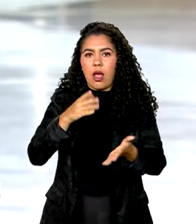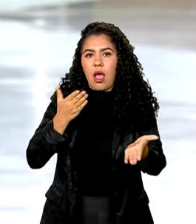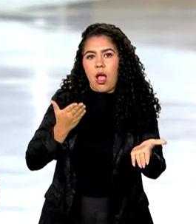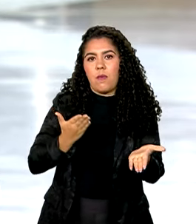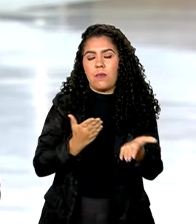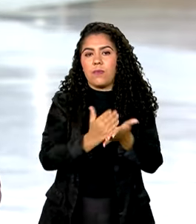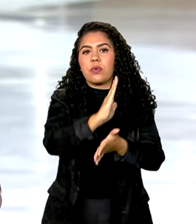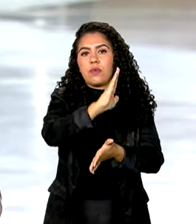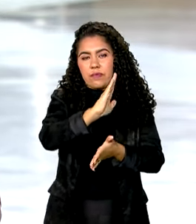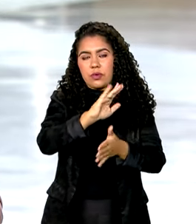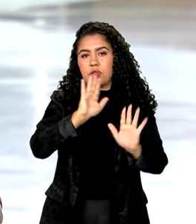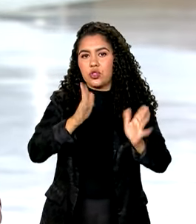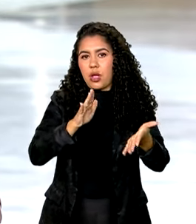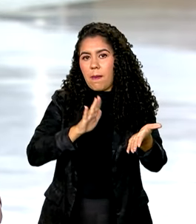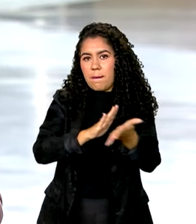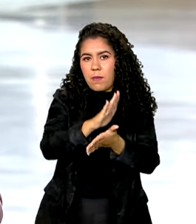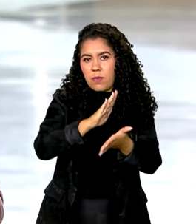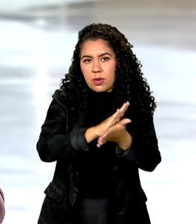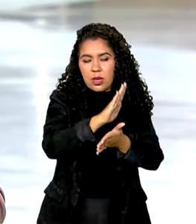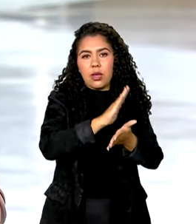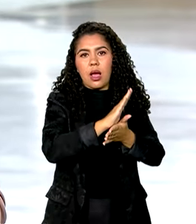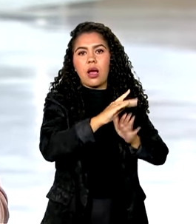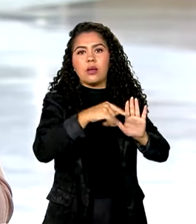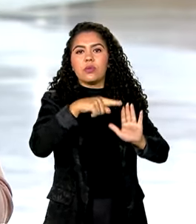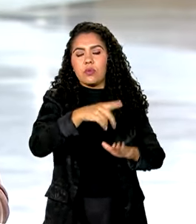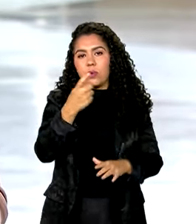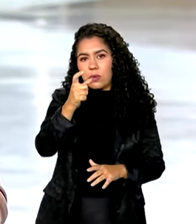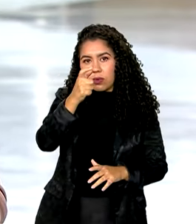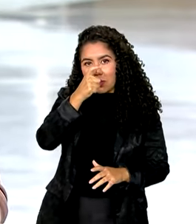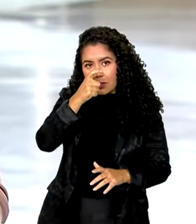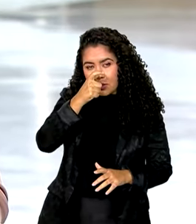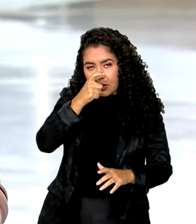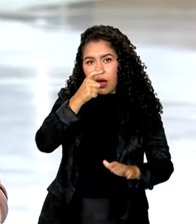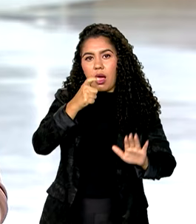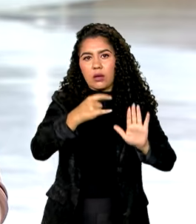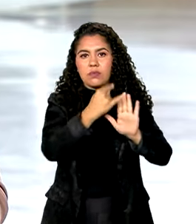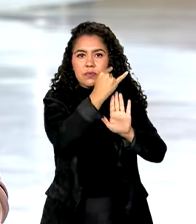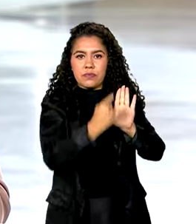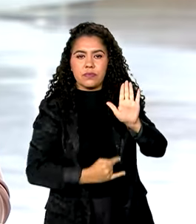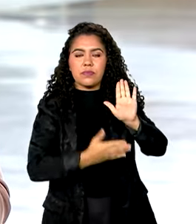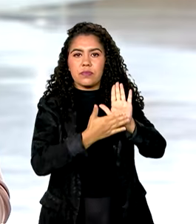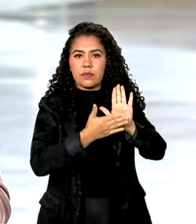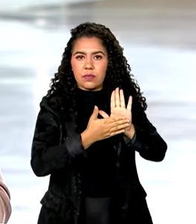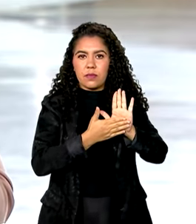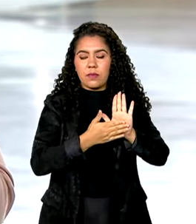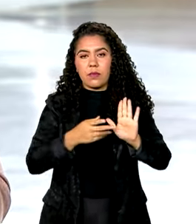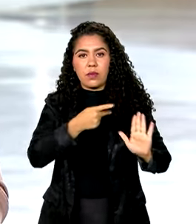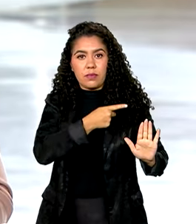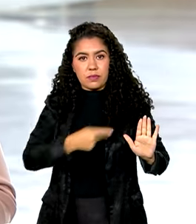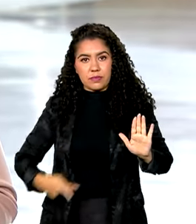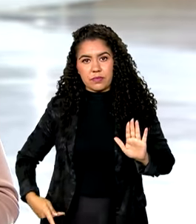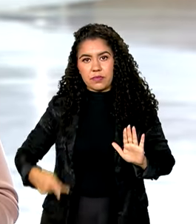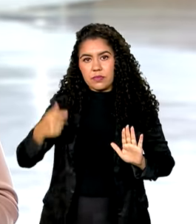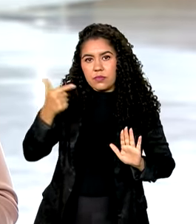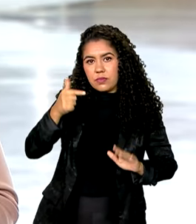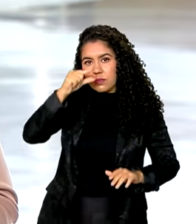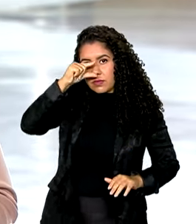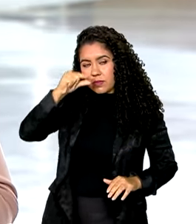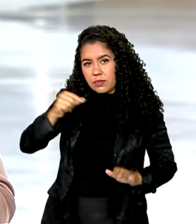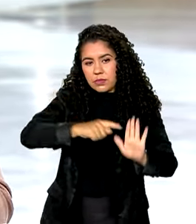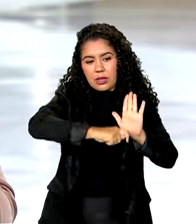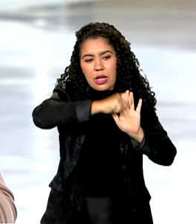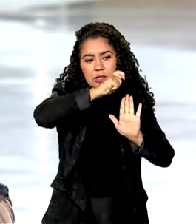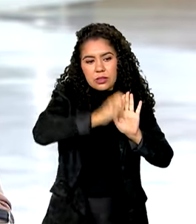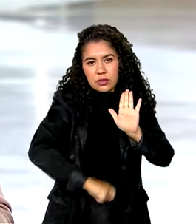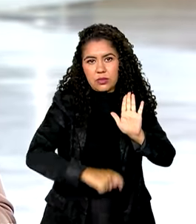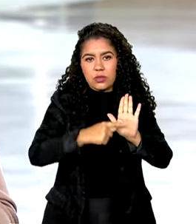ela foi, na verdade, publicada no Diário Oficial da União na sexta-feira, assinada pelo presidente em exercício Geraldo Alckmin, que estava substituindo o presidente Lula,